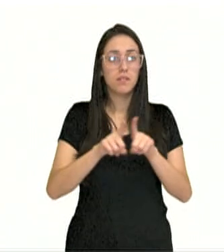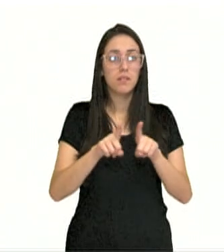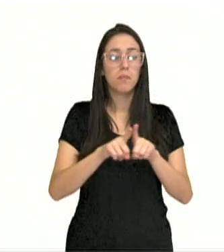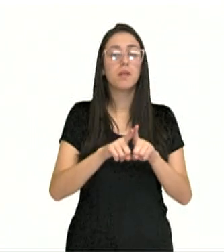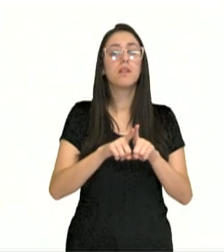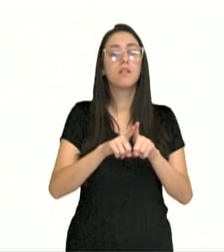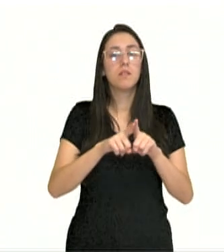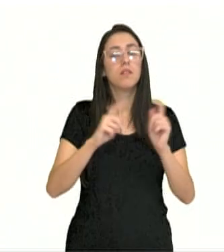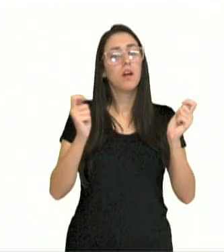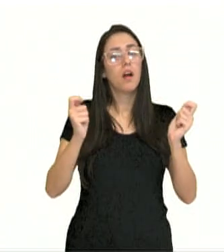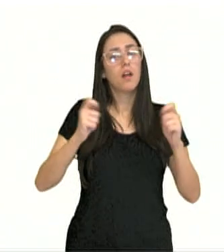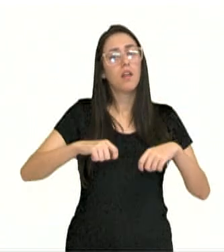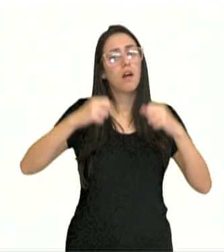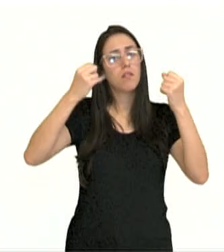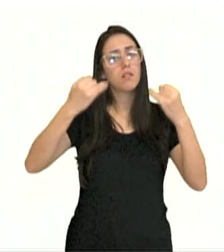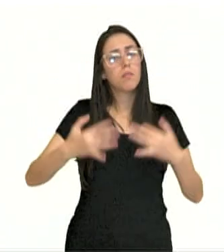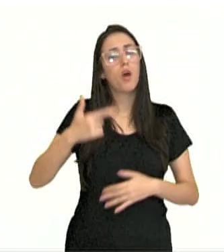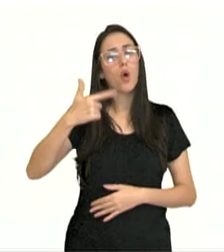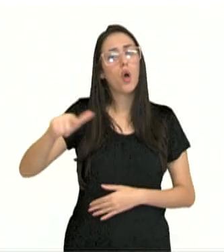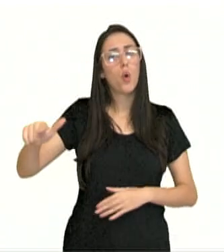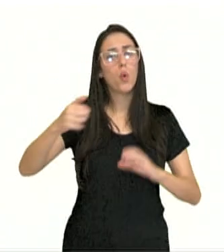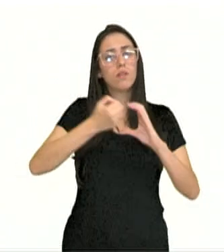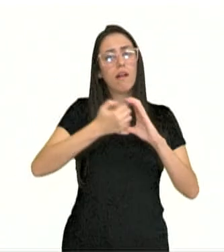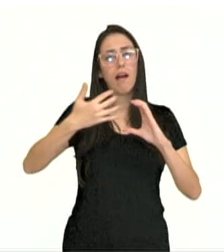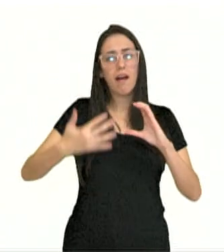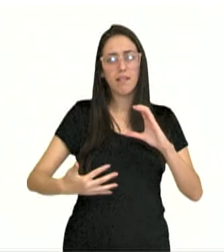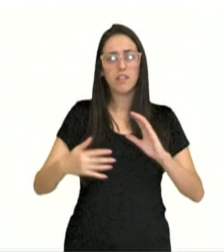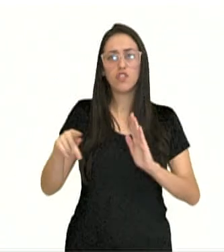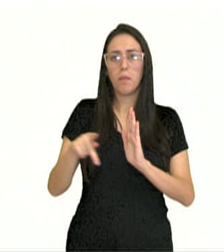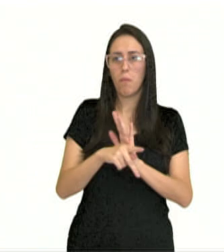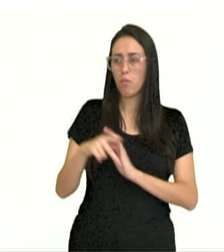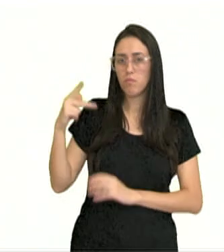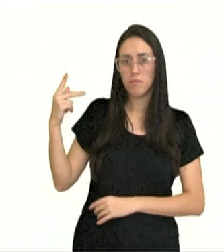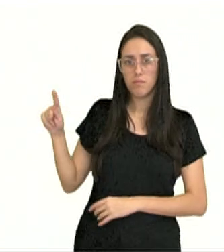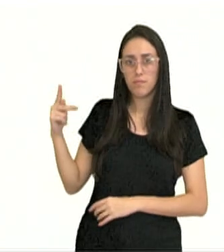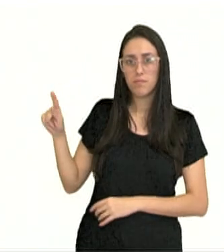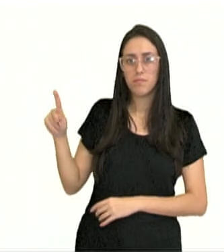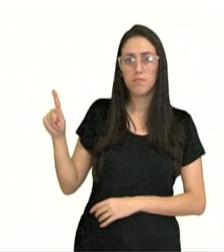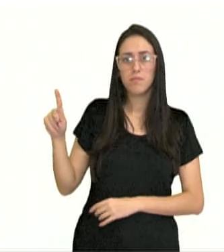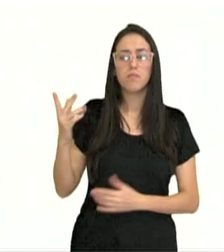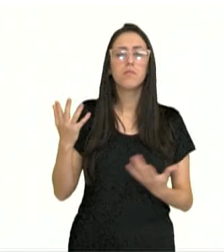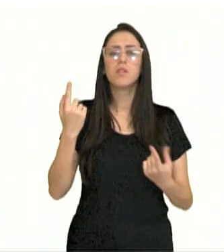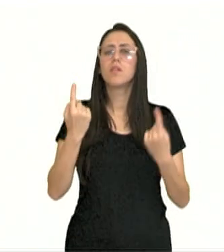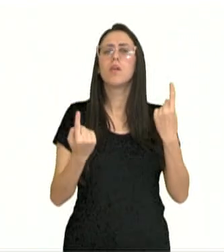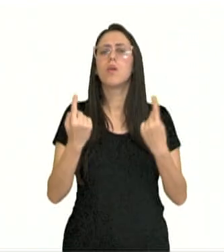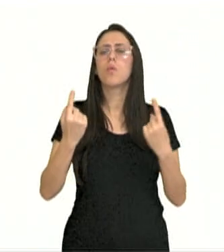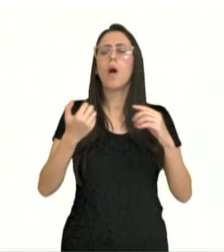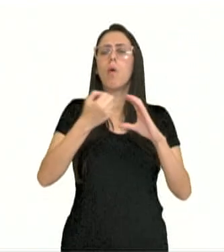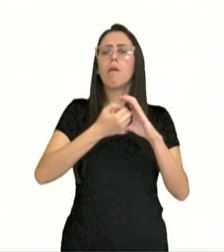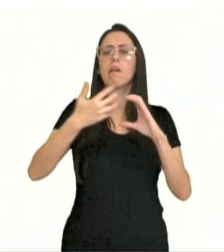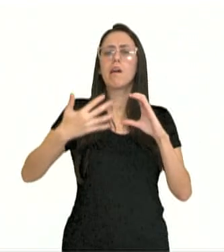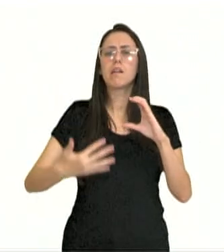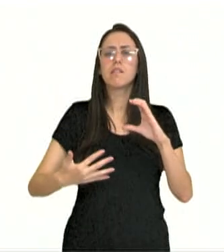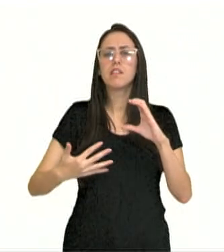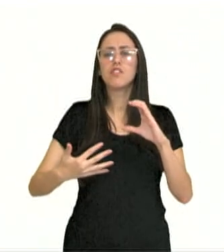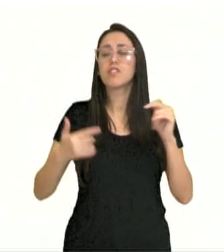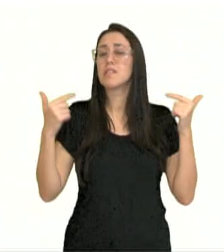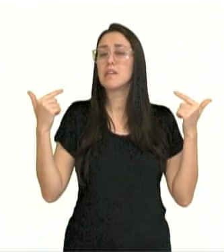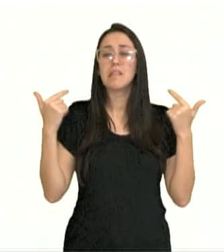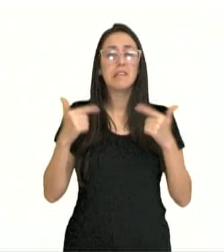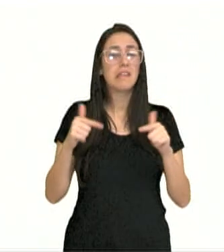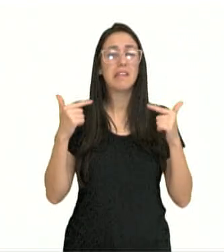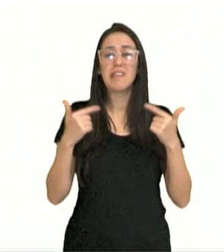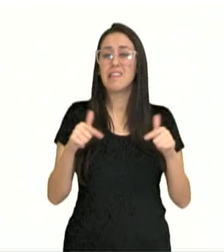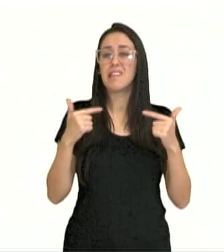citar outras características presentes nesse grupo de plantas. Qual seria a característica